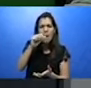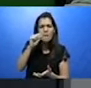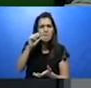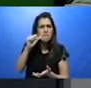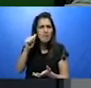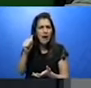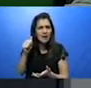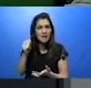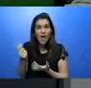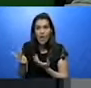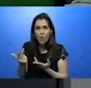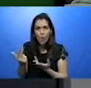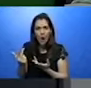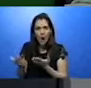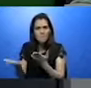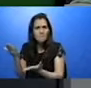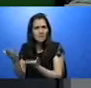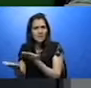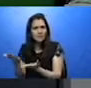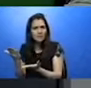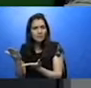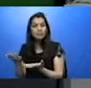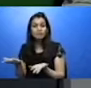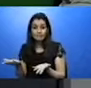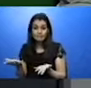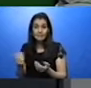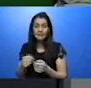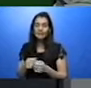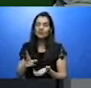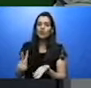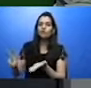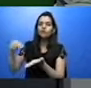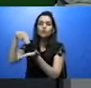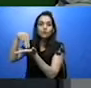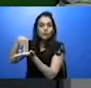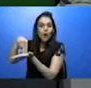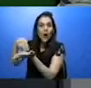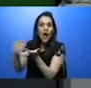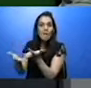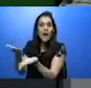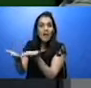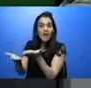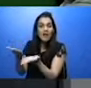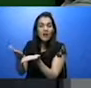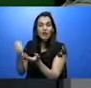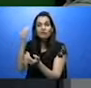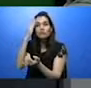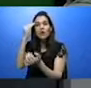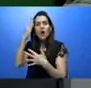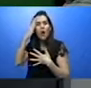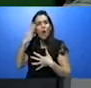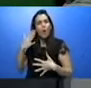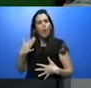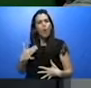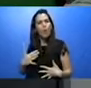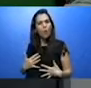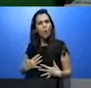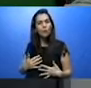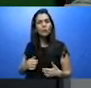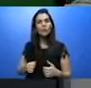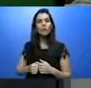subo numa balança para descobrir o quanto eu peso, eu estou verificando a minha massa corporal, né? Todo o